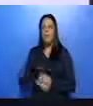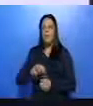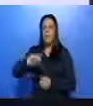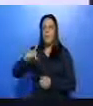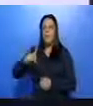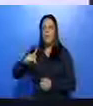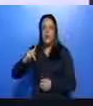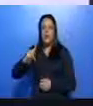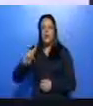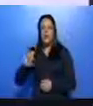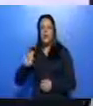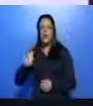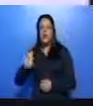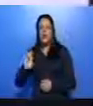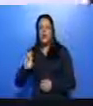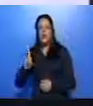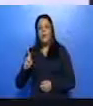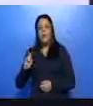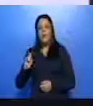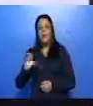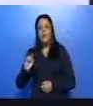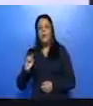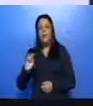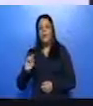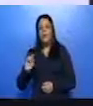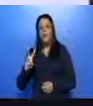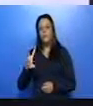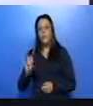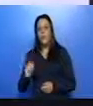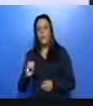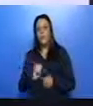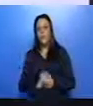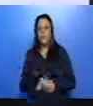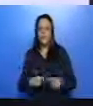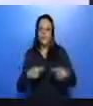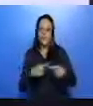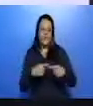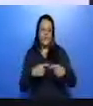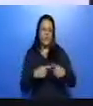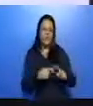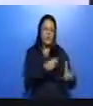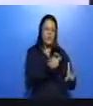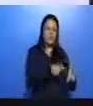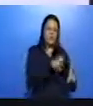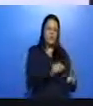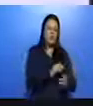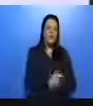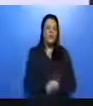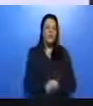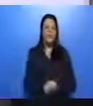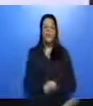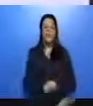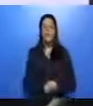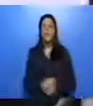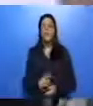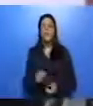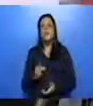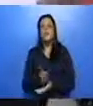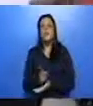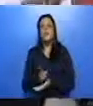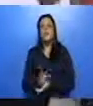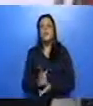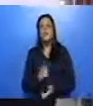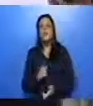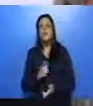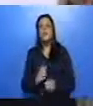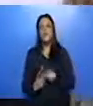oração por meio de olha uma grande dica. Sempre terá um verbo de ligação. Professor, o que